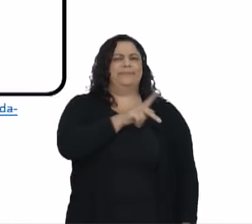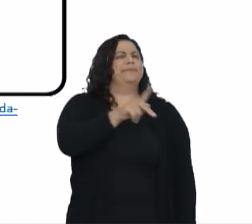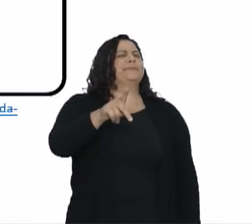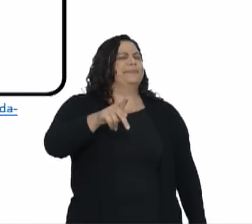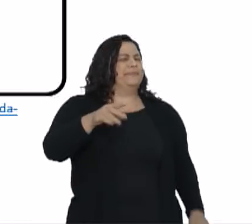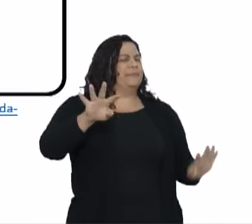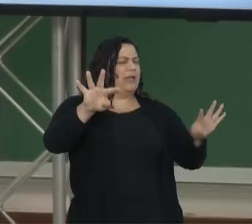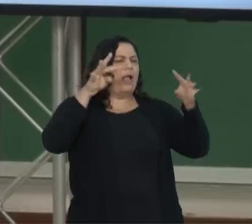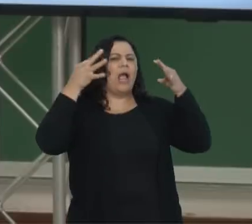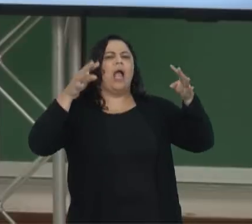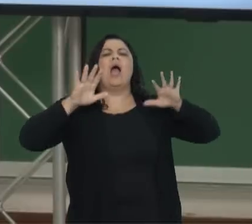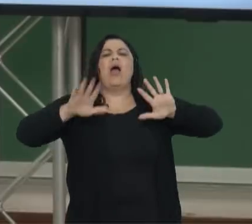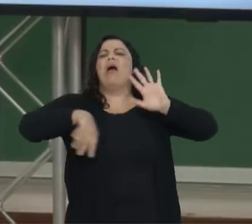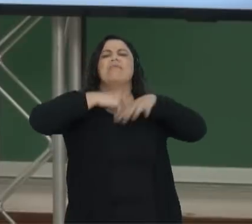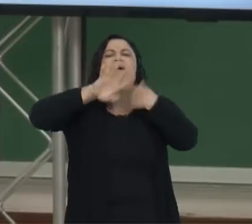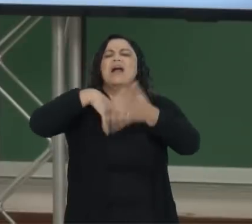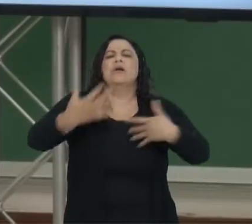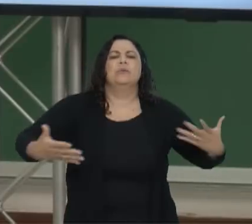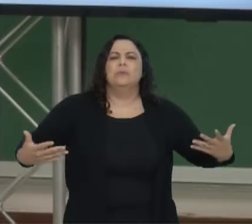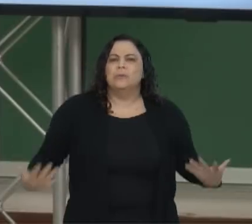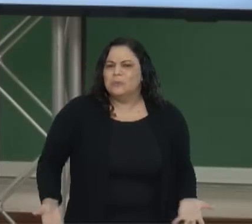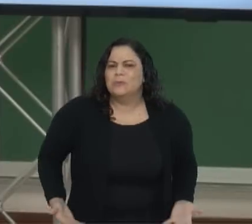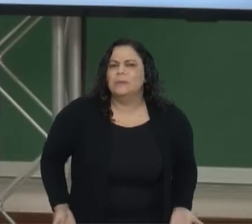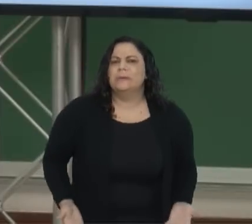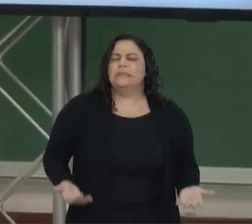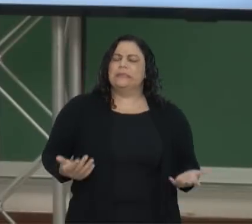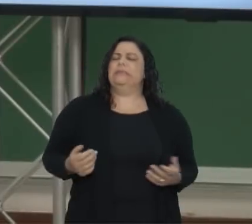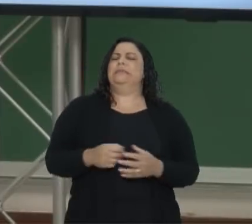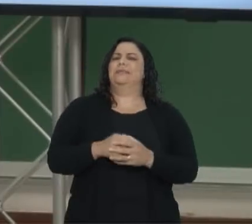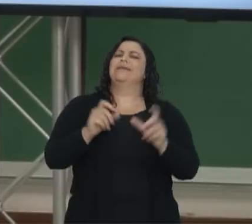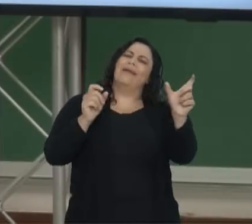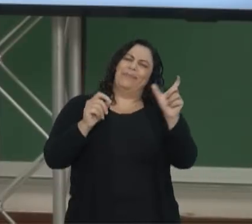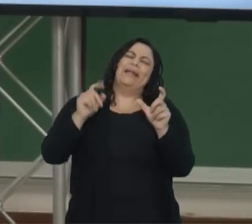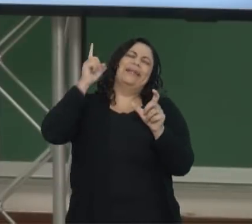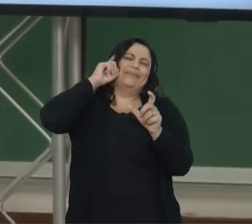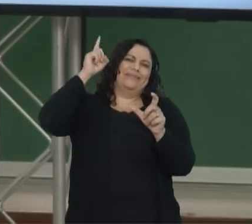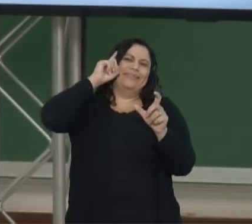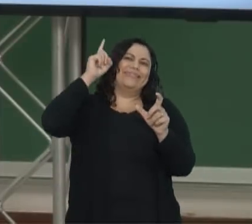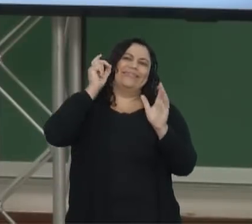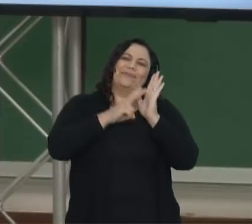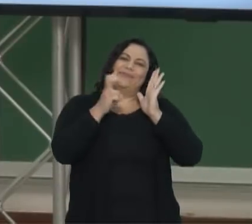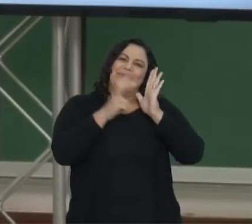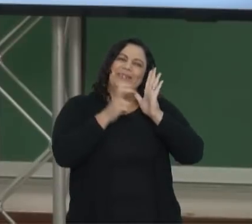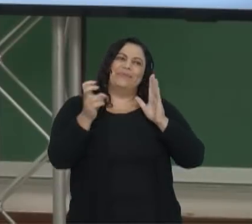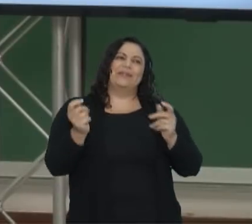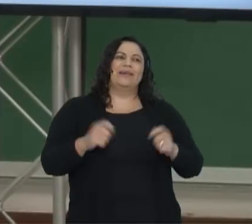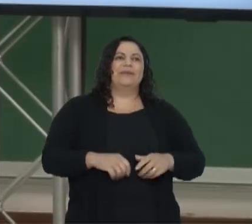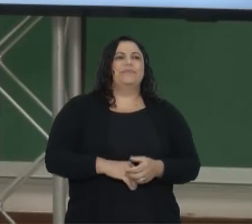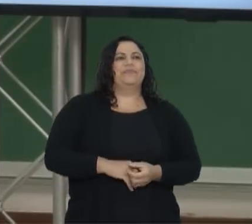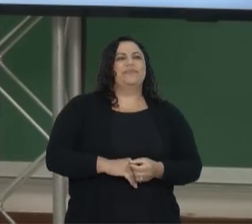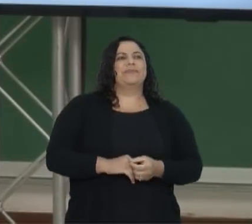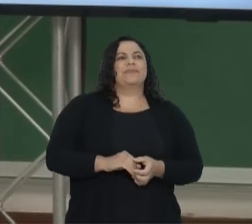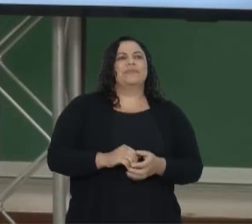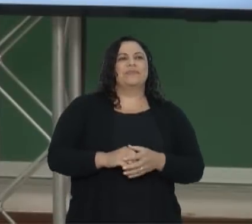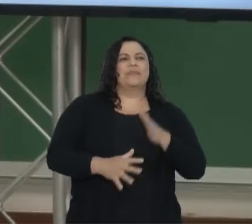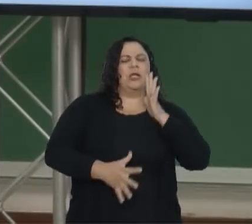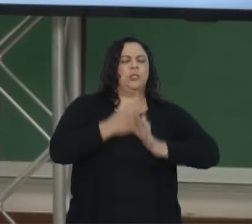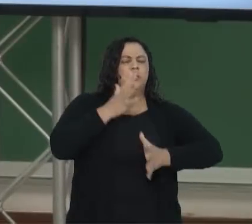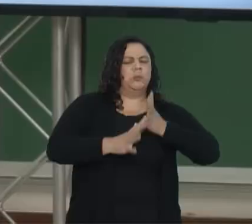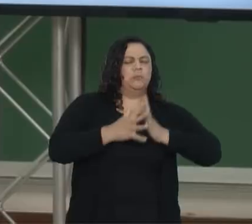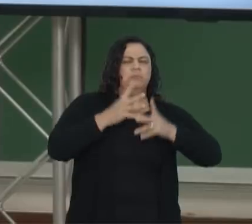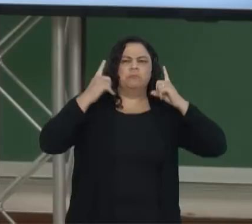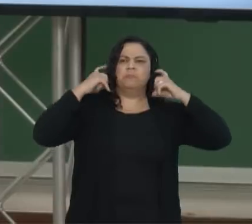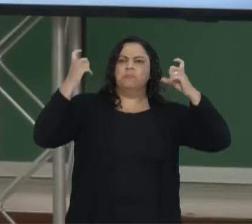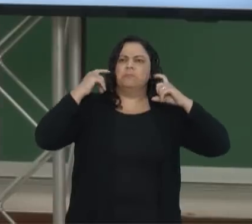chama atenção, essa coisa toda, então, uma palavrinha ali que faz parte do nosso dia a dia, do nosso vocabulário. Banzé, que é confusão ou